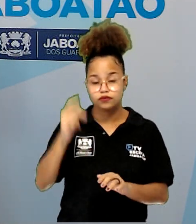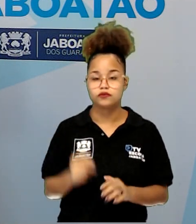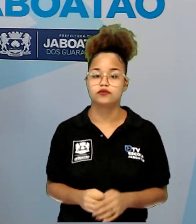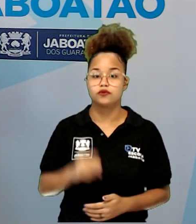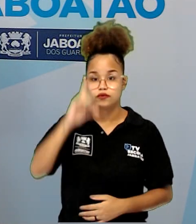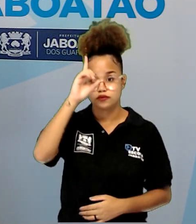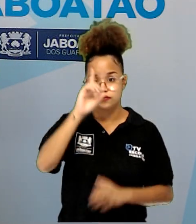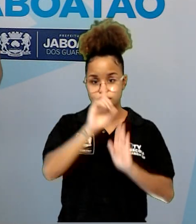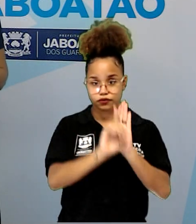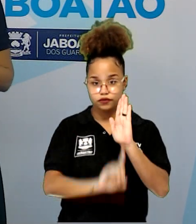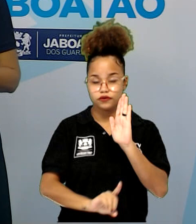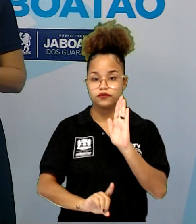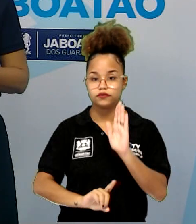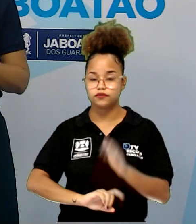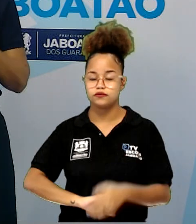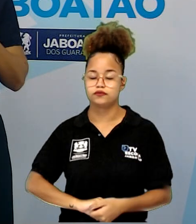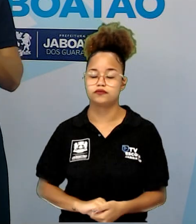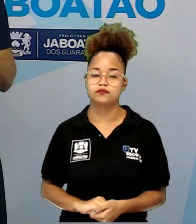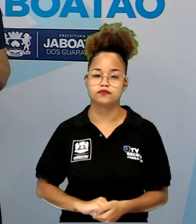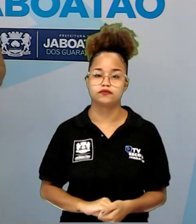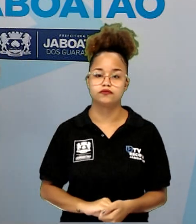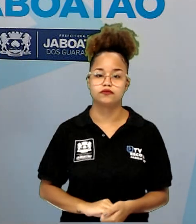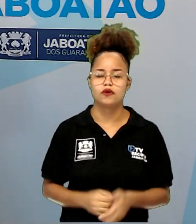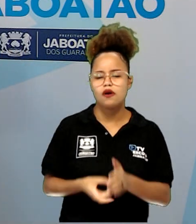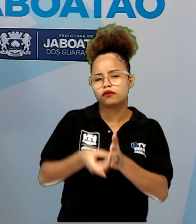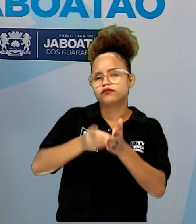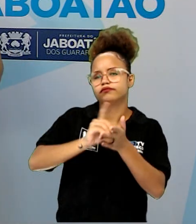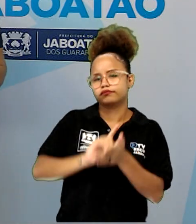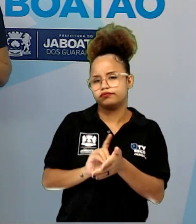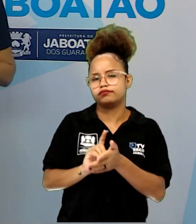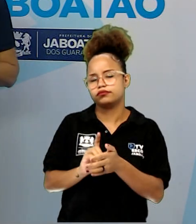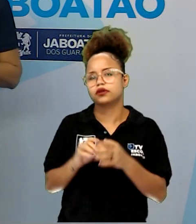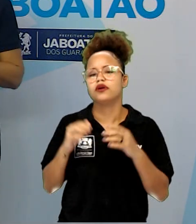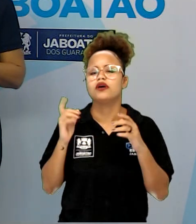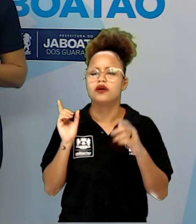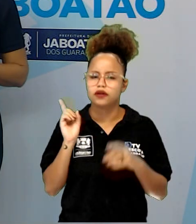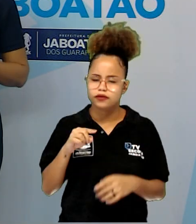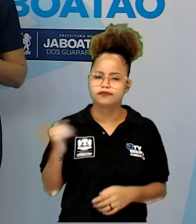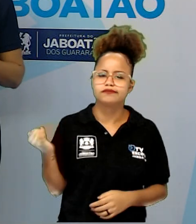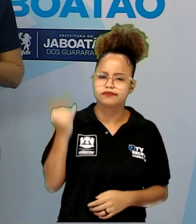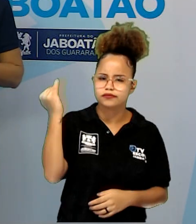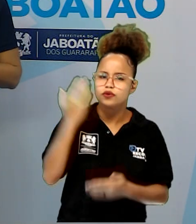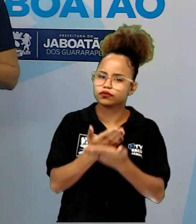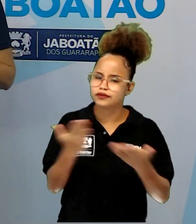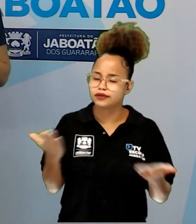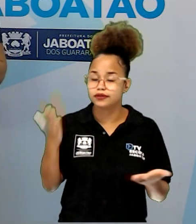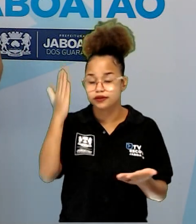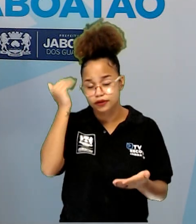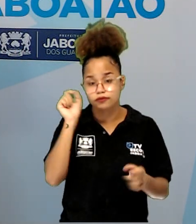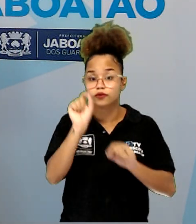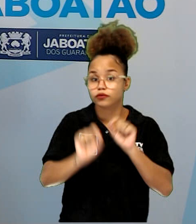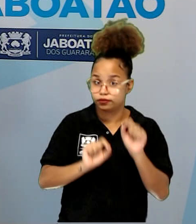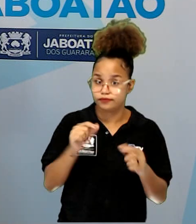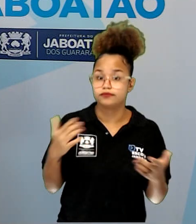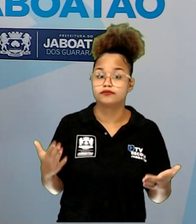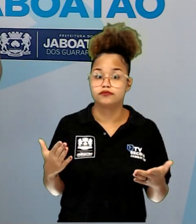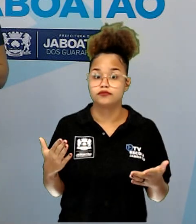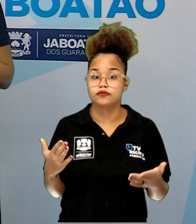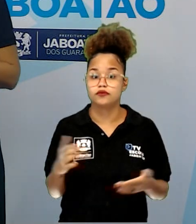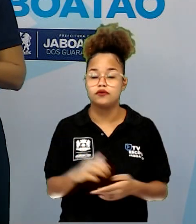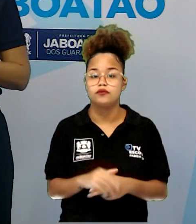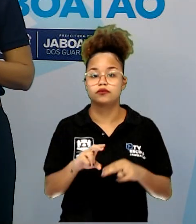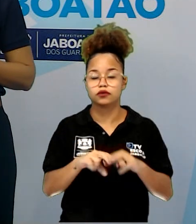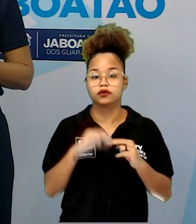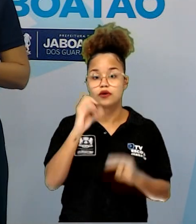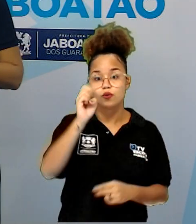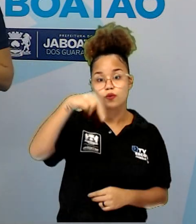Pessoa com Deficiência. Antes de tudo, é importante que vocês saibam o seguinte: segundo a Organização das